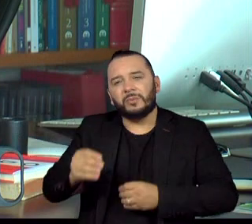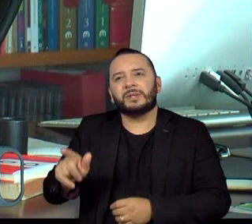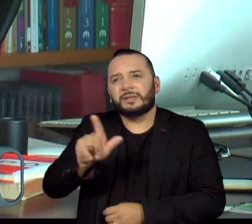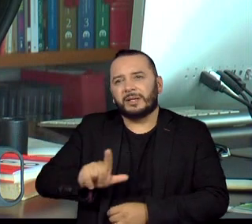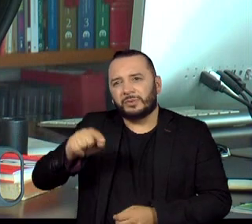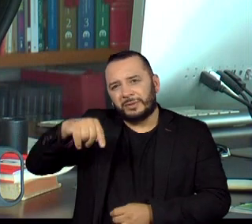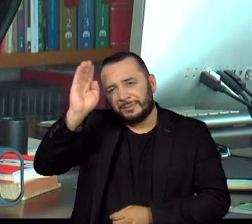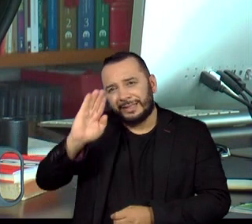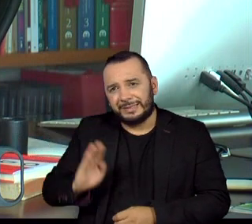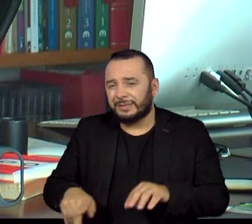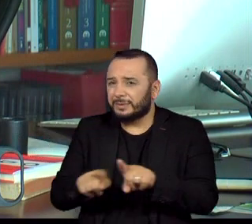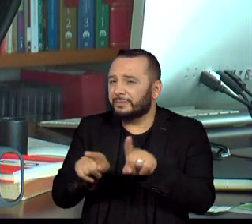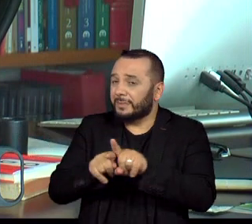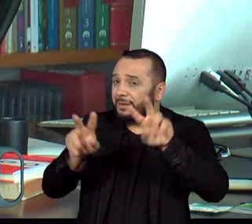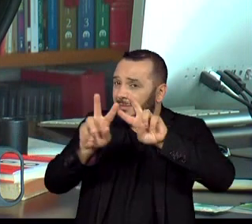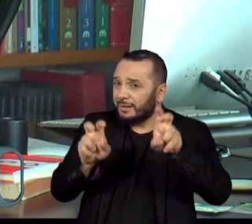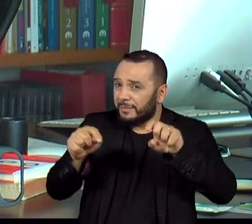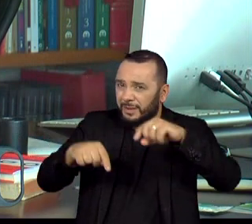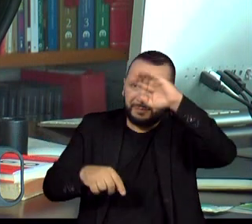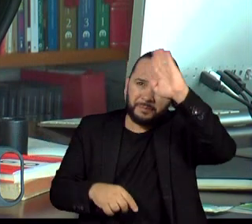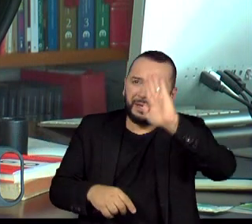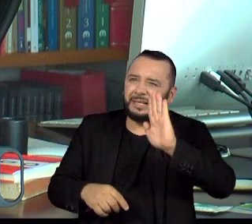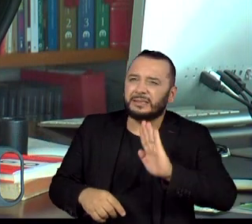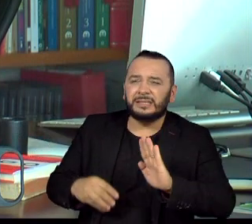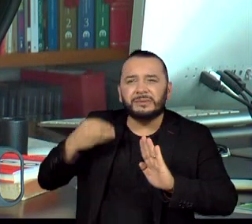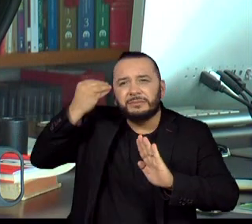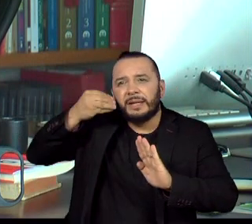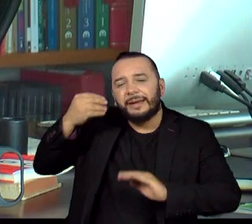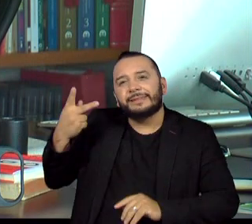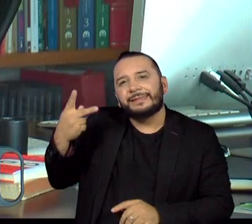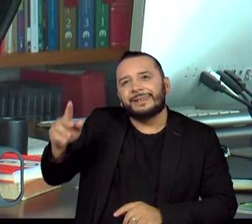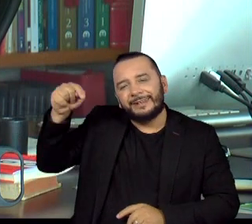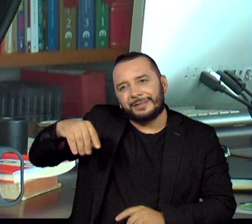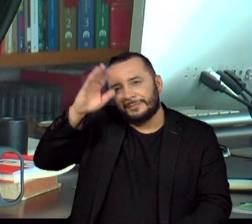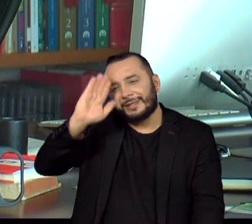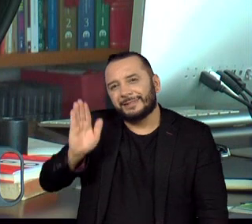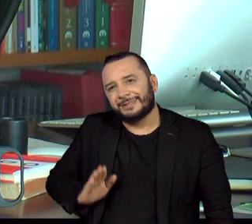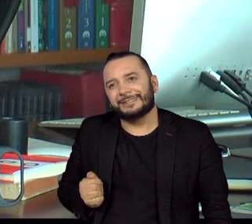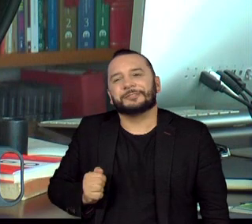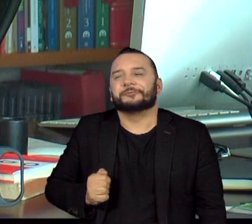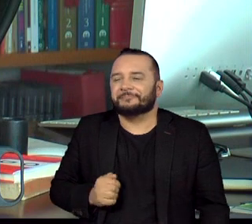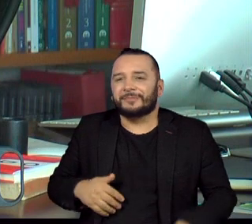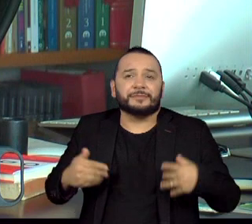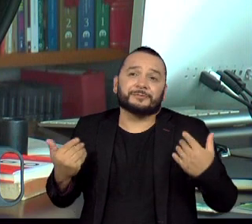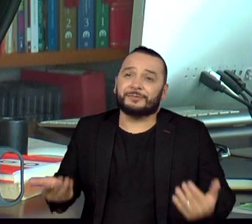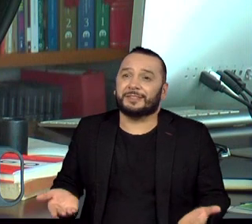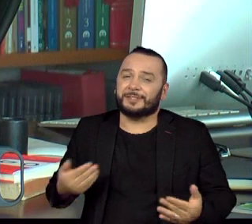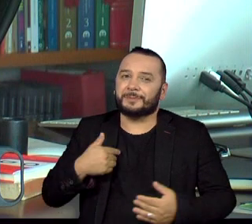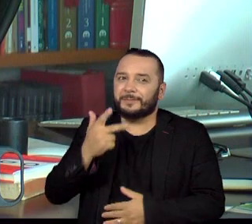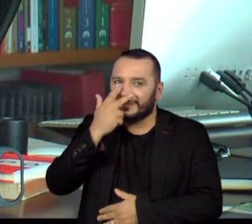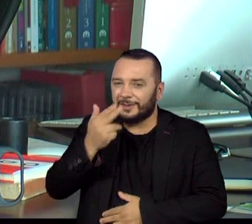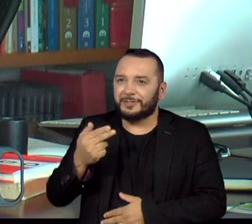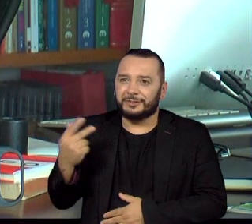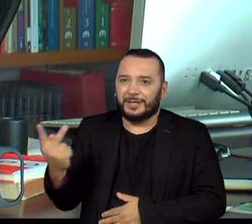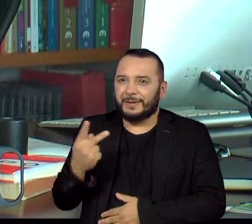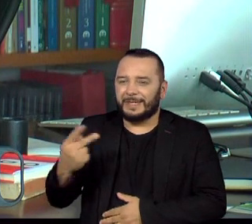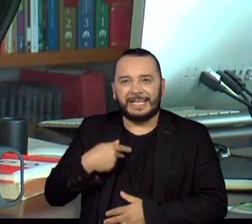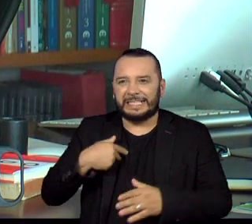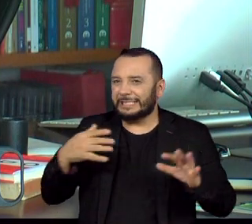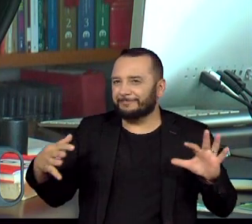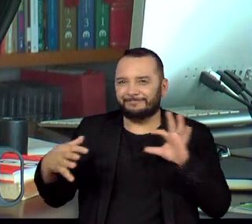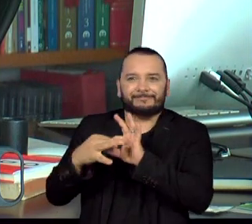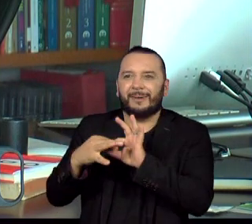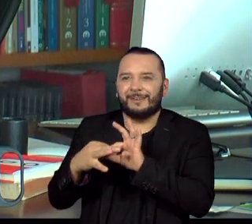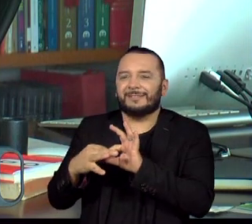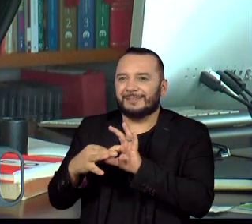o Brasil, né? A vivência que ele tem, e enfim, acho que a gente se completa muito há muito tempo.